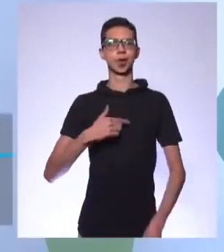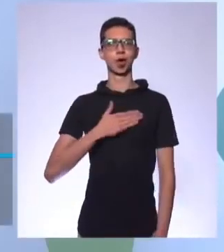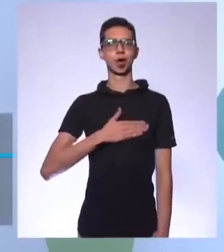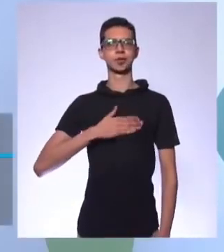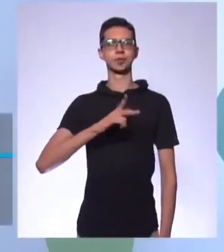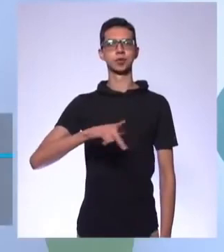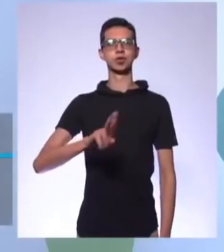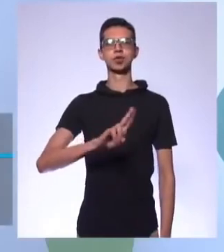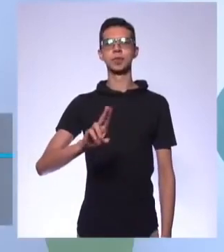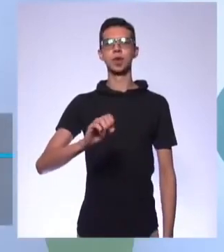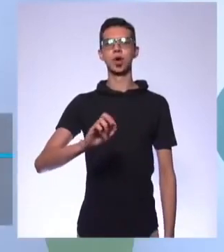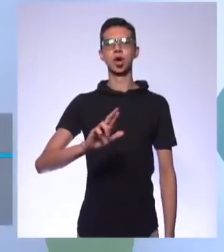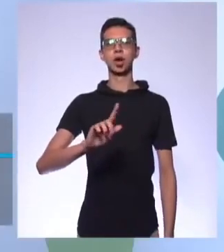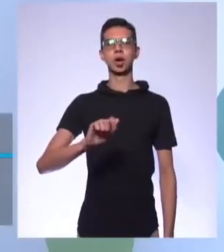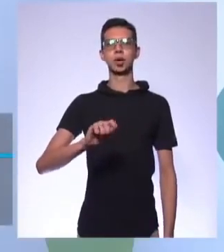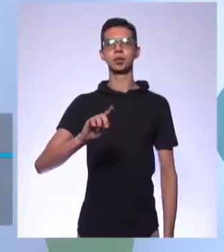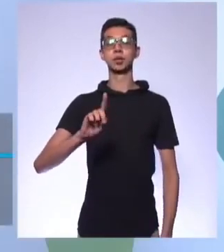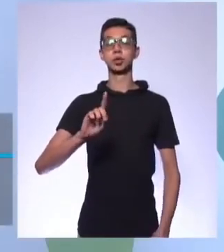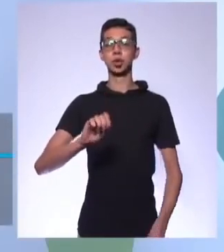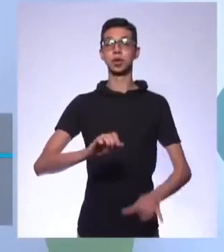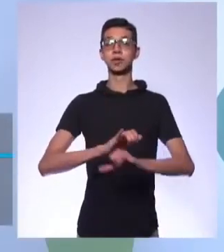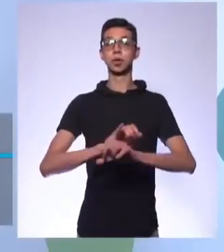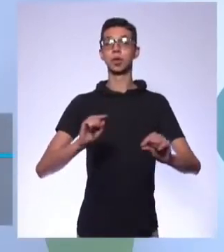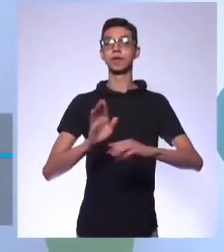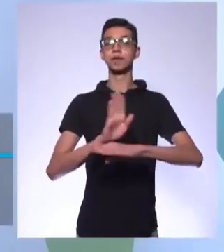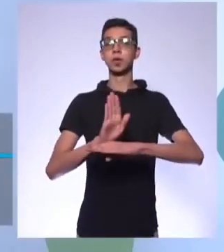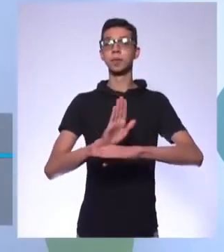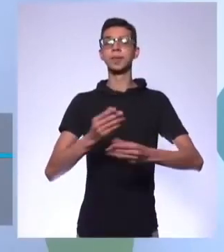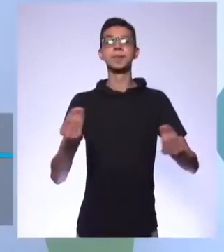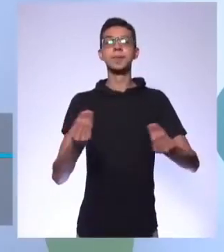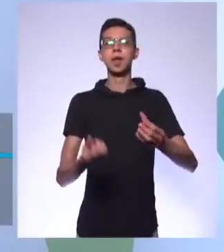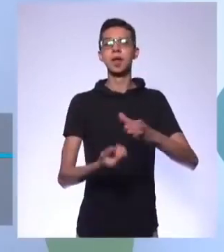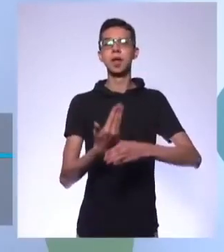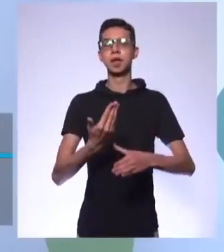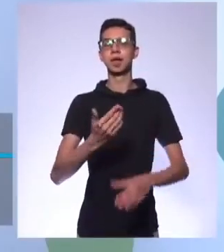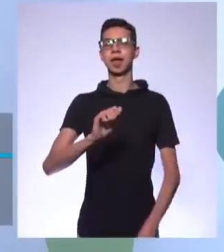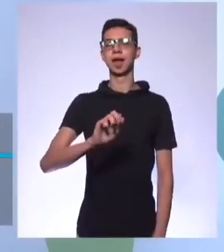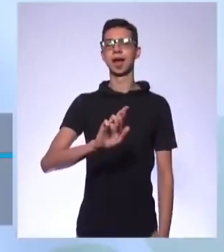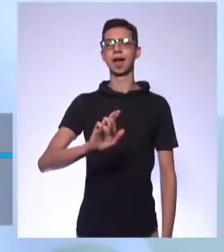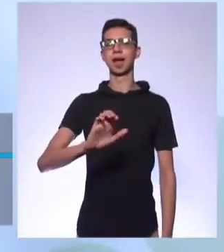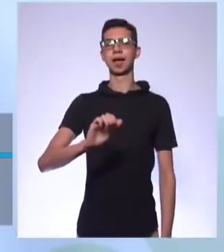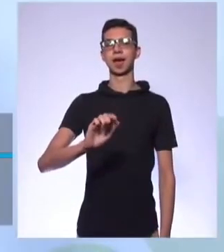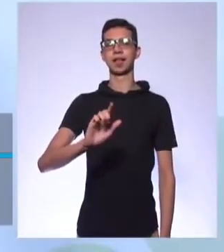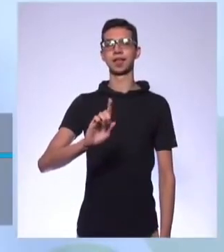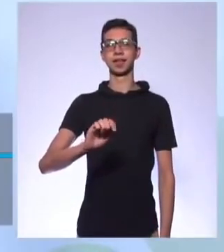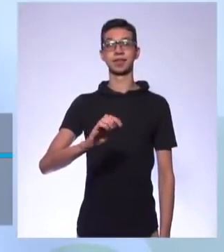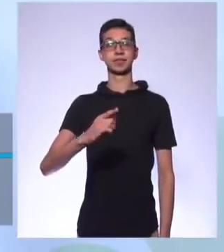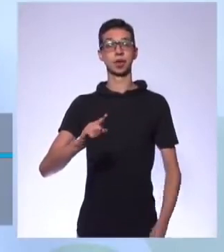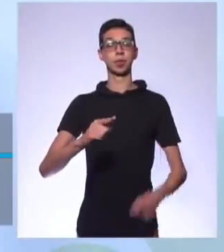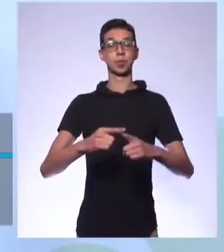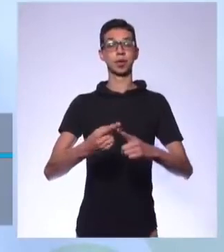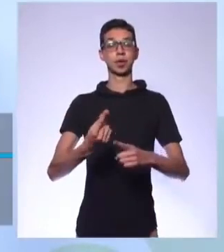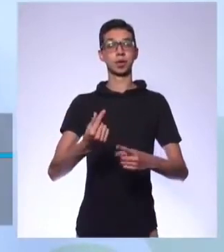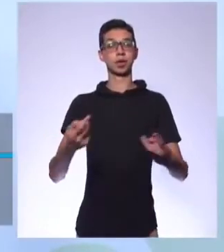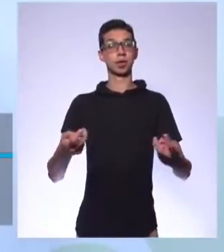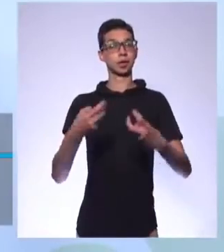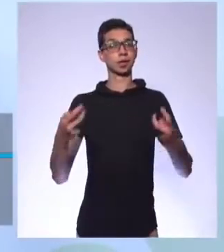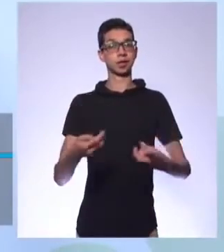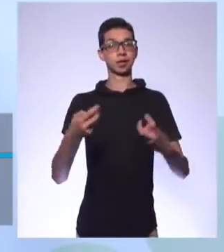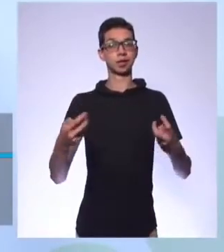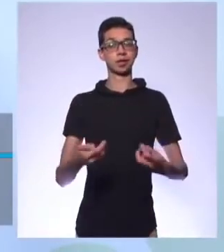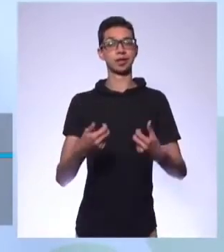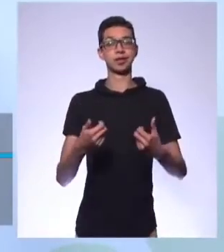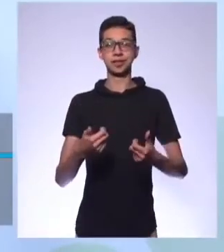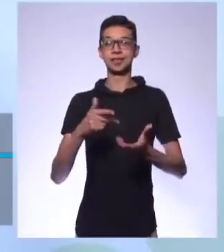Ele diz que o filme é feito para arrecadação. Ele foi por outra Adorei. via. Adorei essa Arrecadação. resposta, amei. Então, é